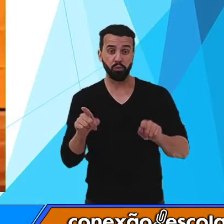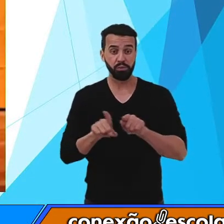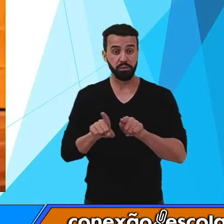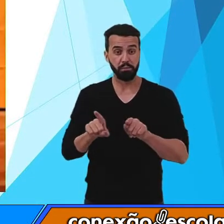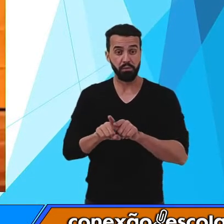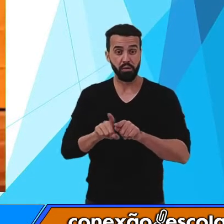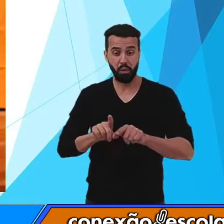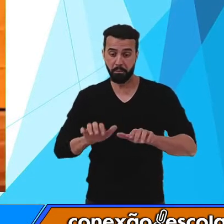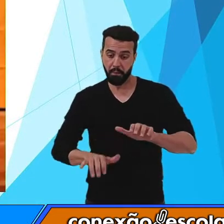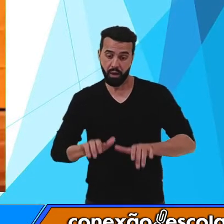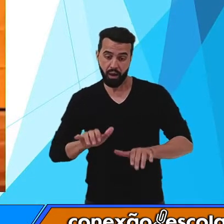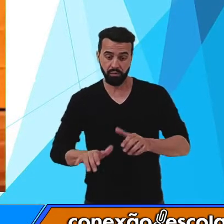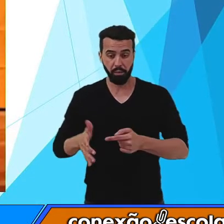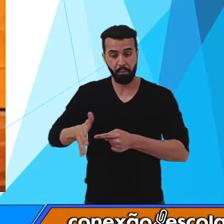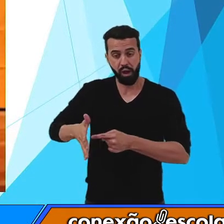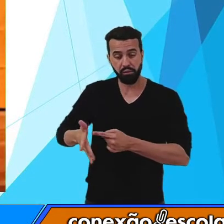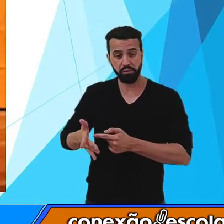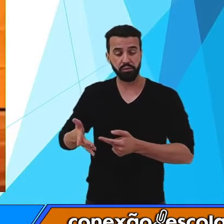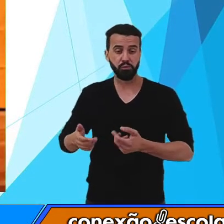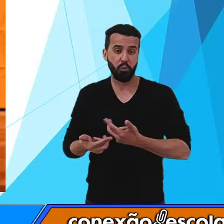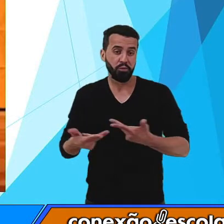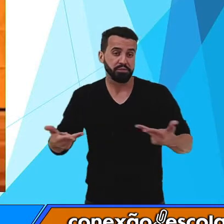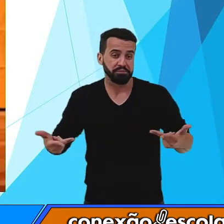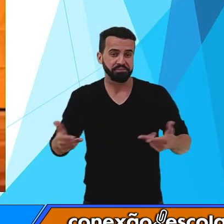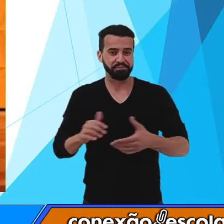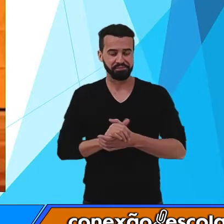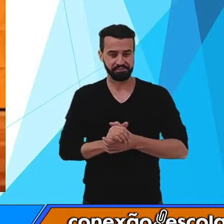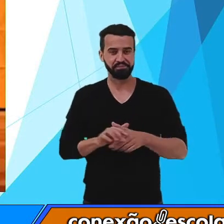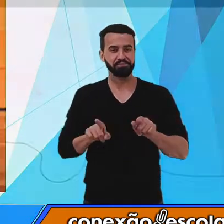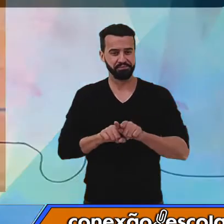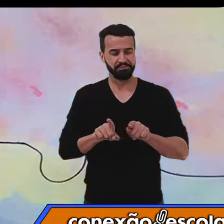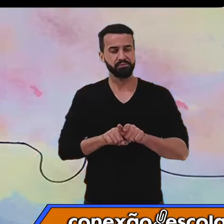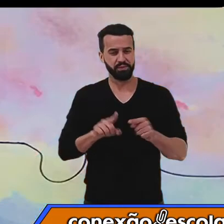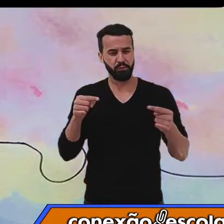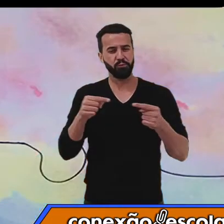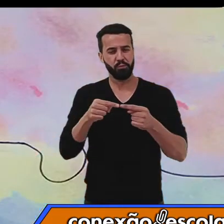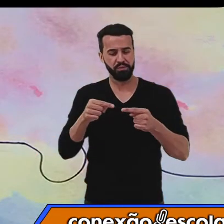uma máquina, todos podem ser considerados objetos de cena.